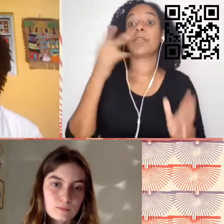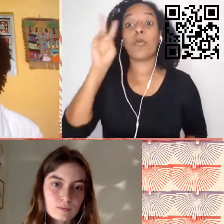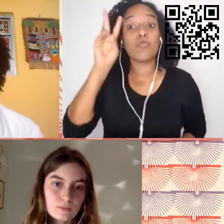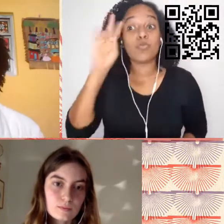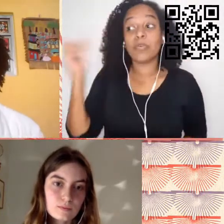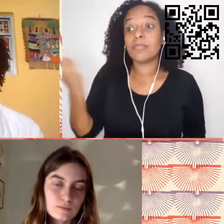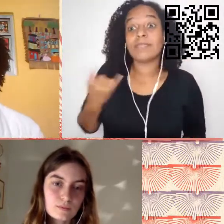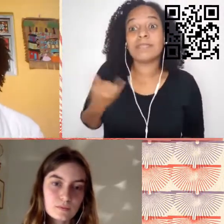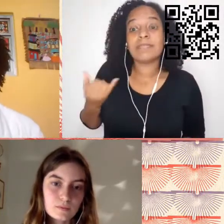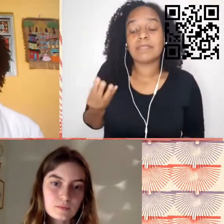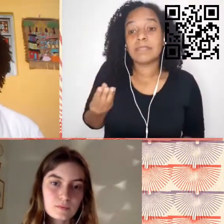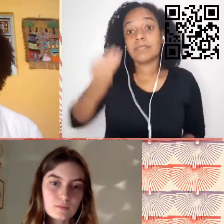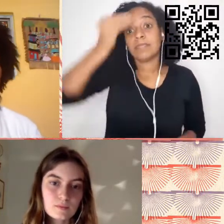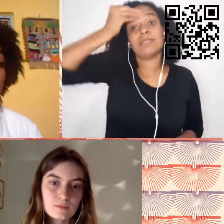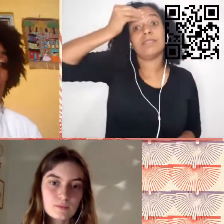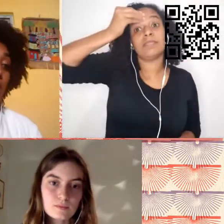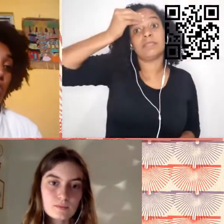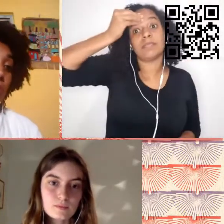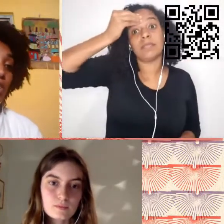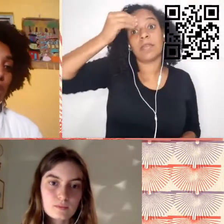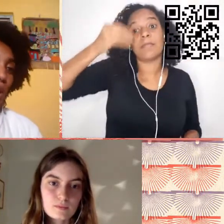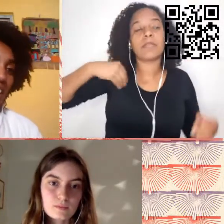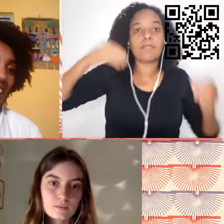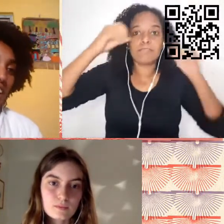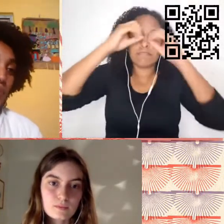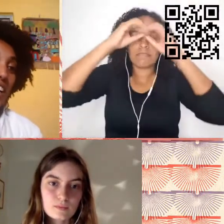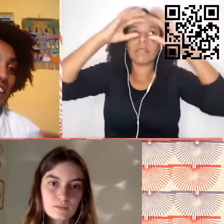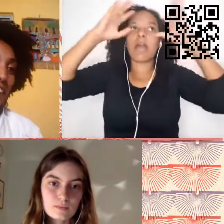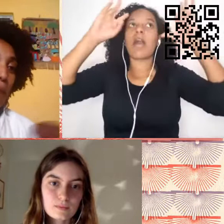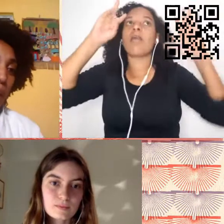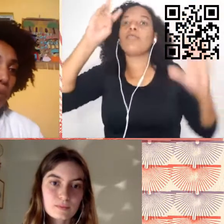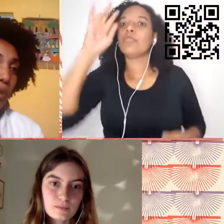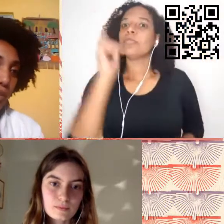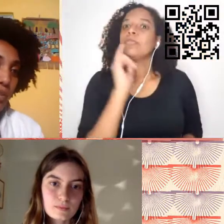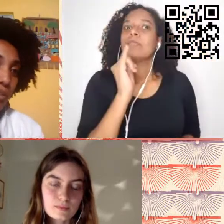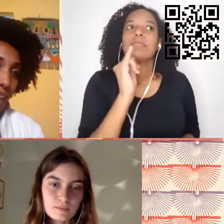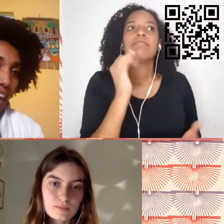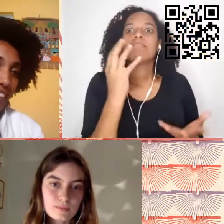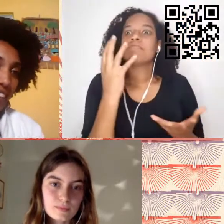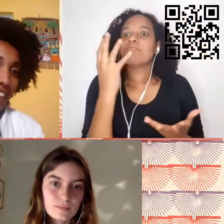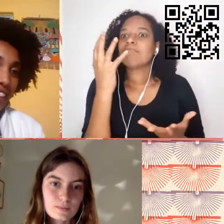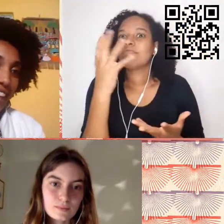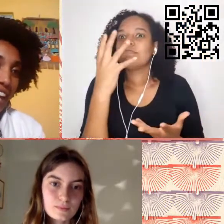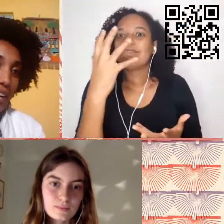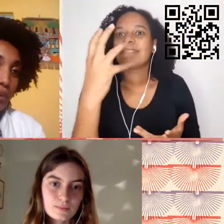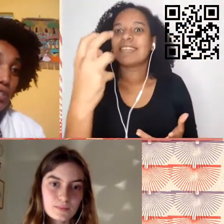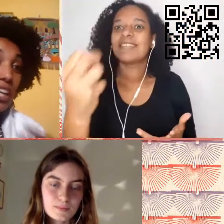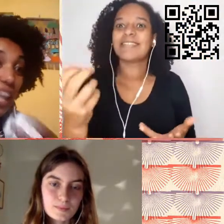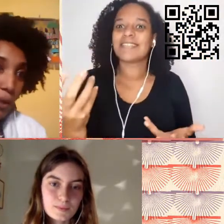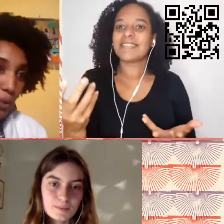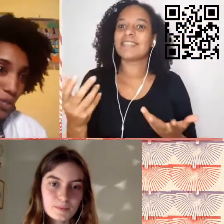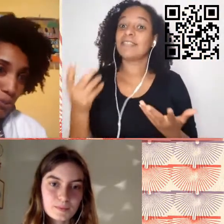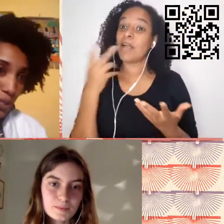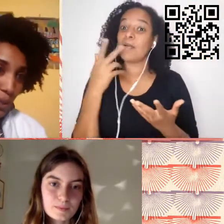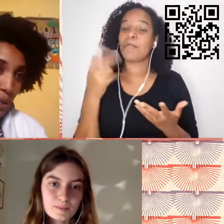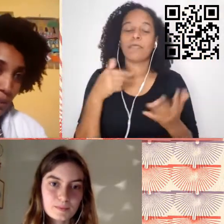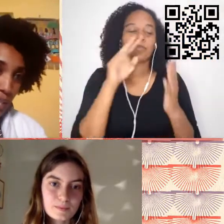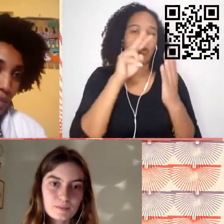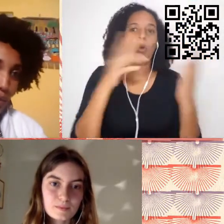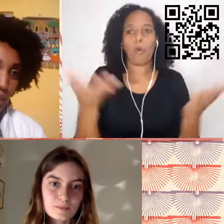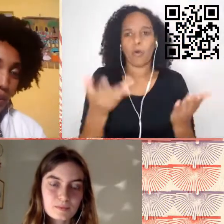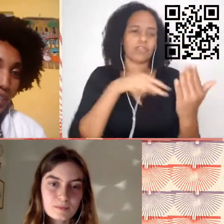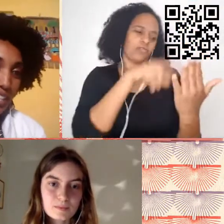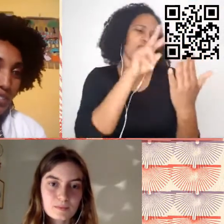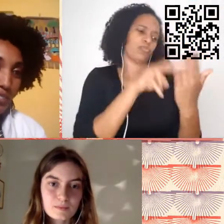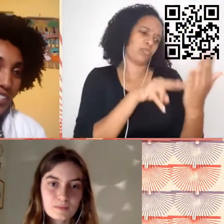me deixou viva para mim essa relação da fantasia de uma história, do encantamento que a gente tem, né, quando a gente lê hoje uma história,